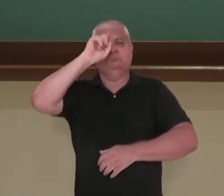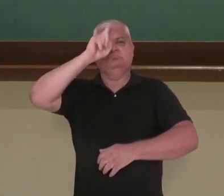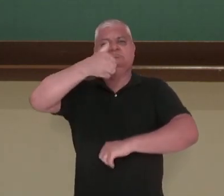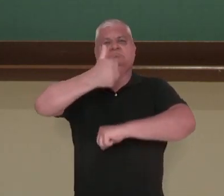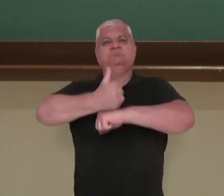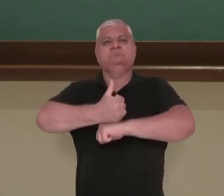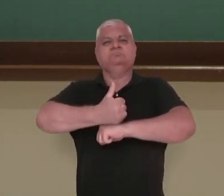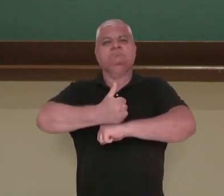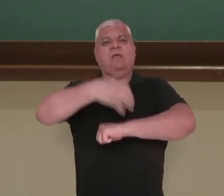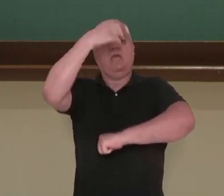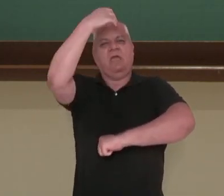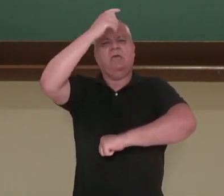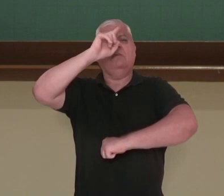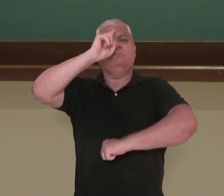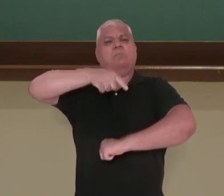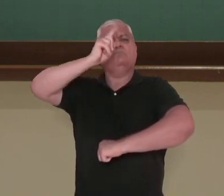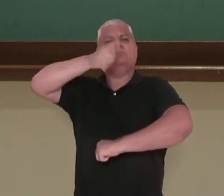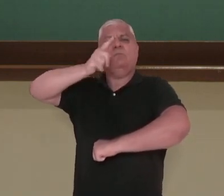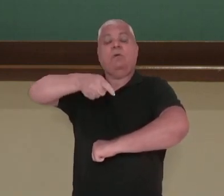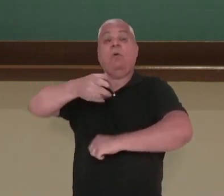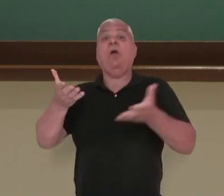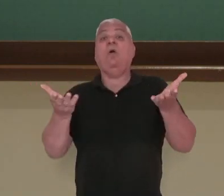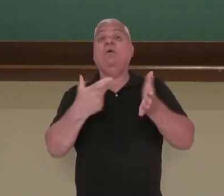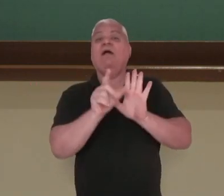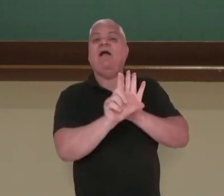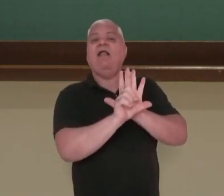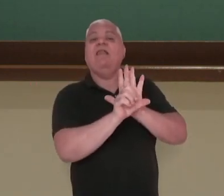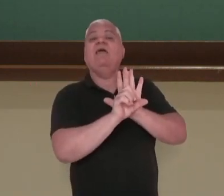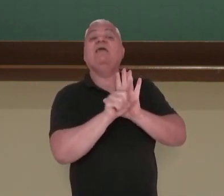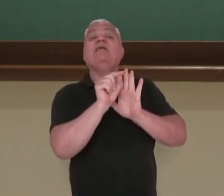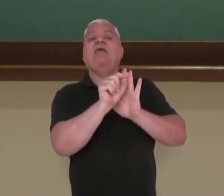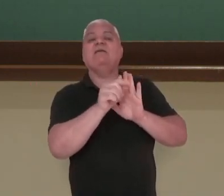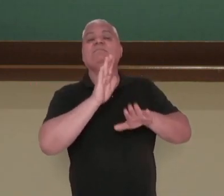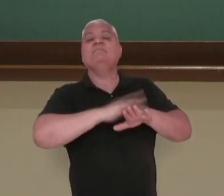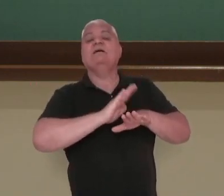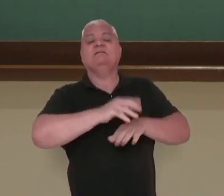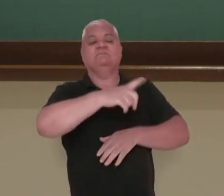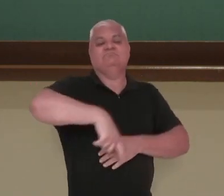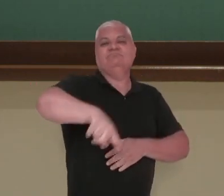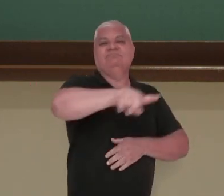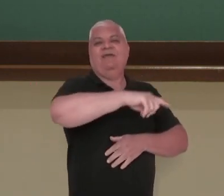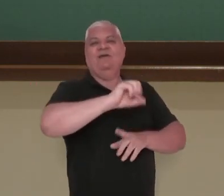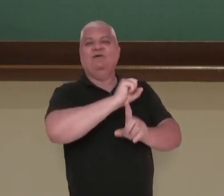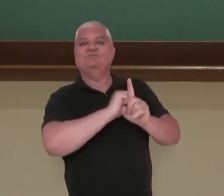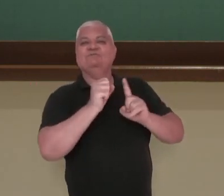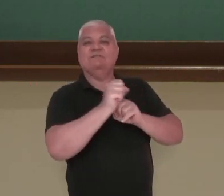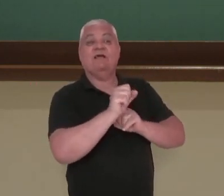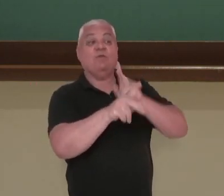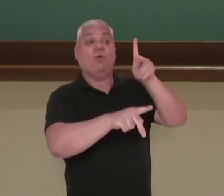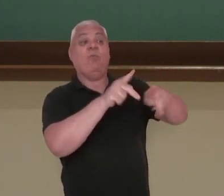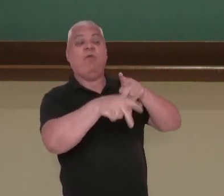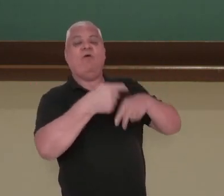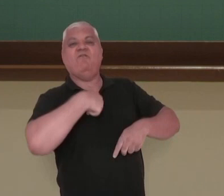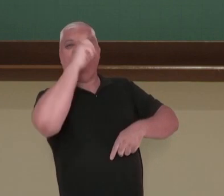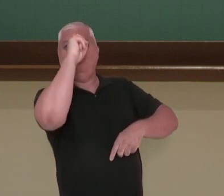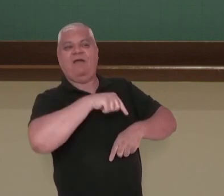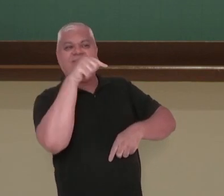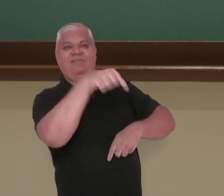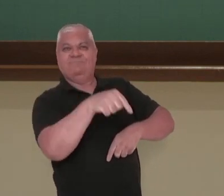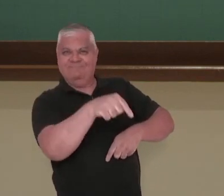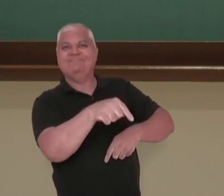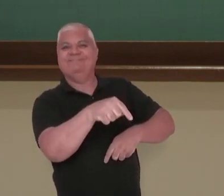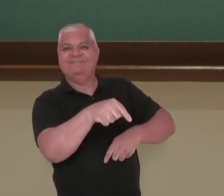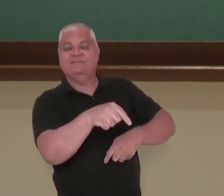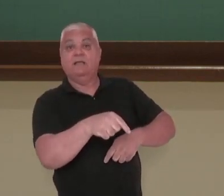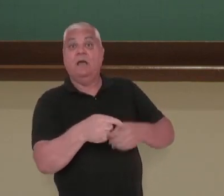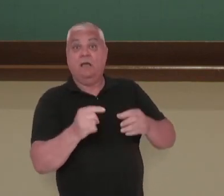rei. Hoje, não. A lei é a vontade da sociedade representada. É a vontade do povo. E um colégio também